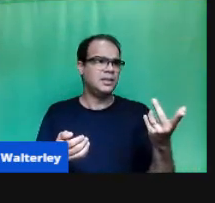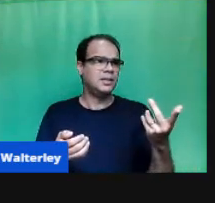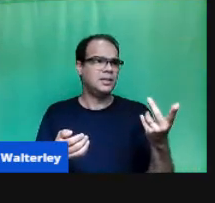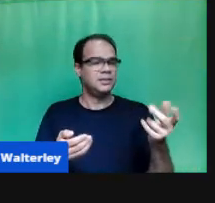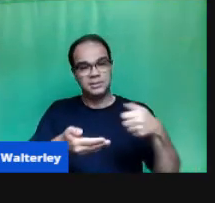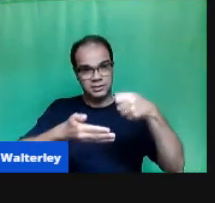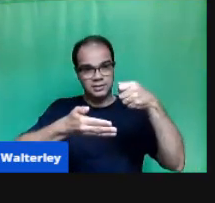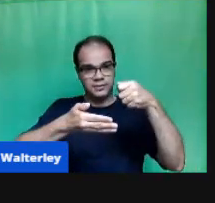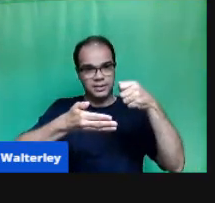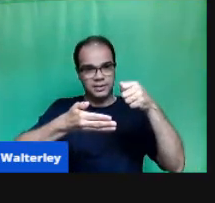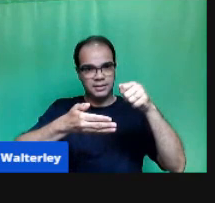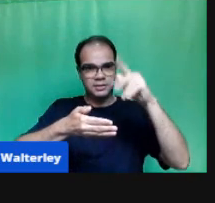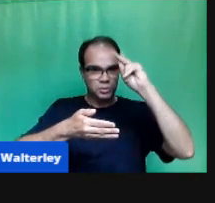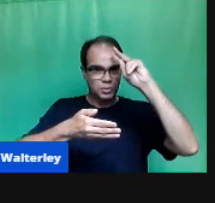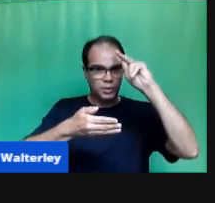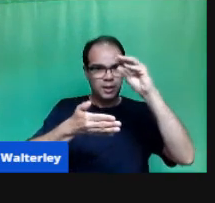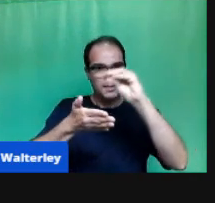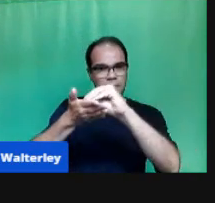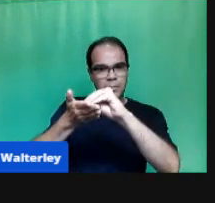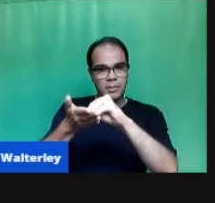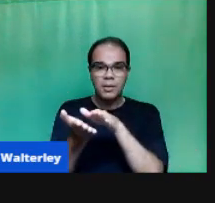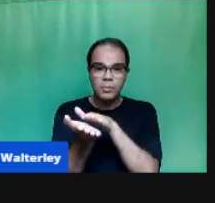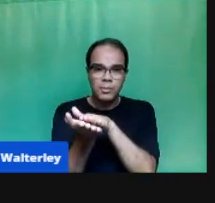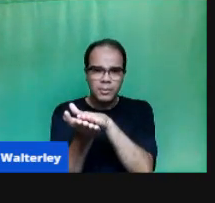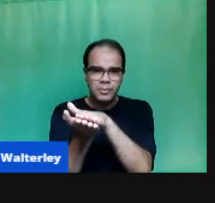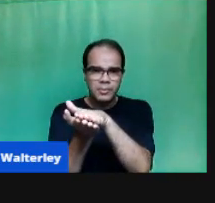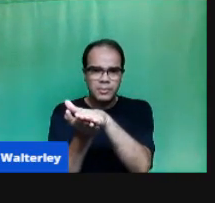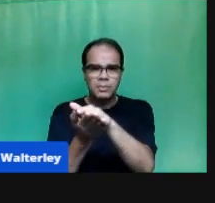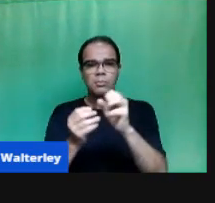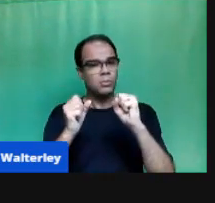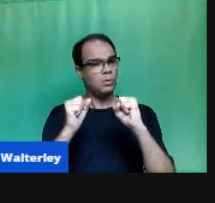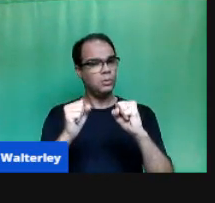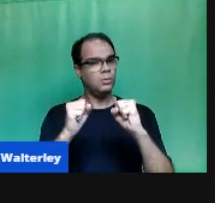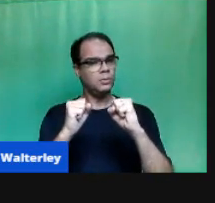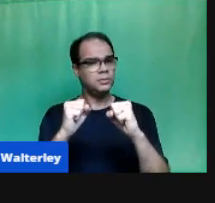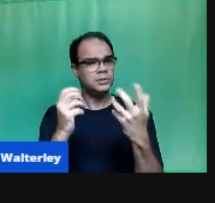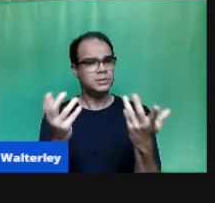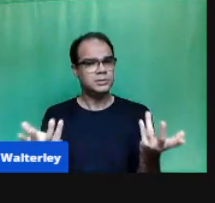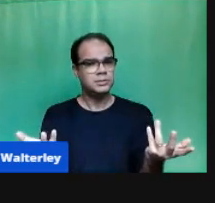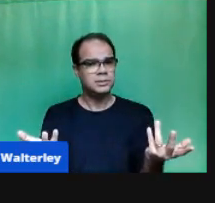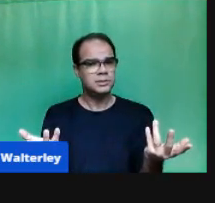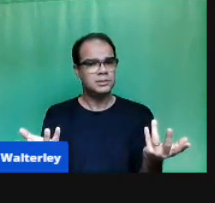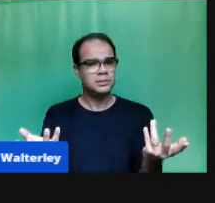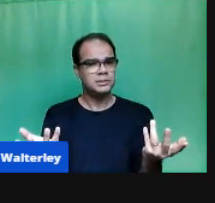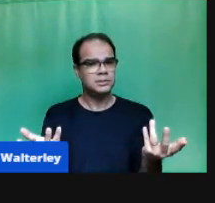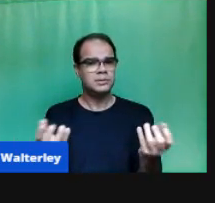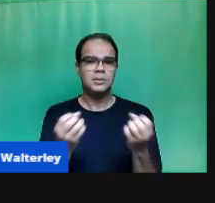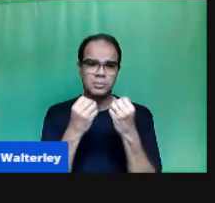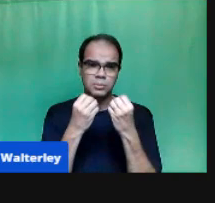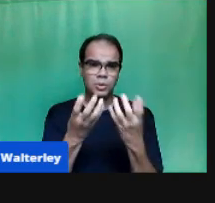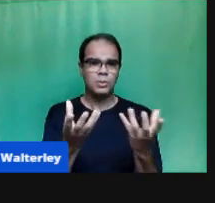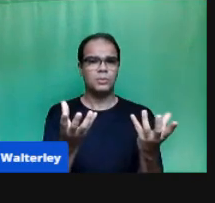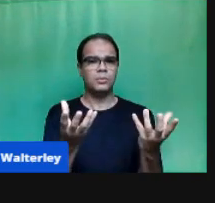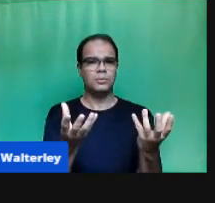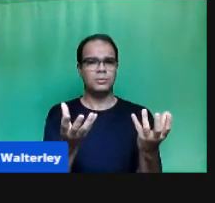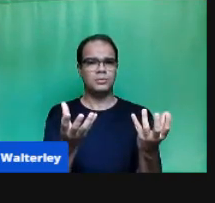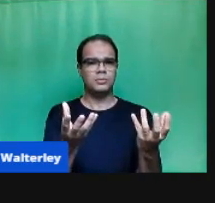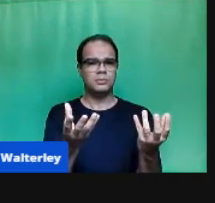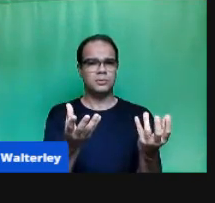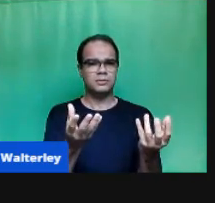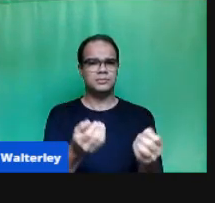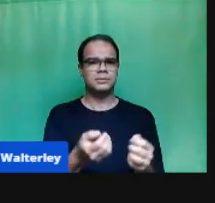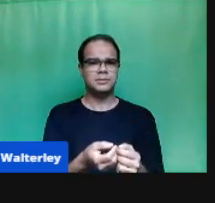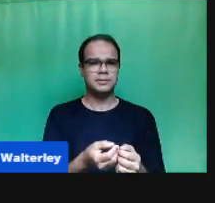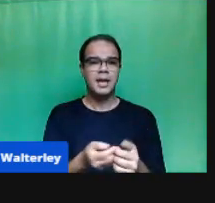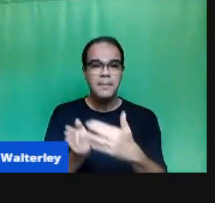escrito, impresso, faça um texto escrito, impresso, né? Solicite a presença da família para que busque esse